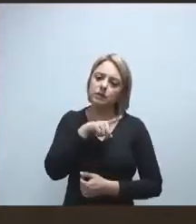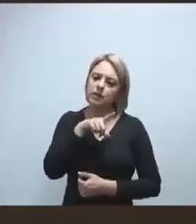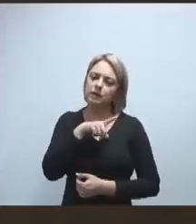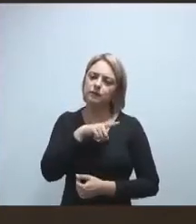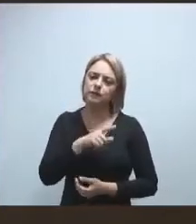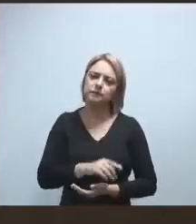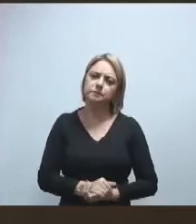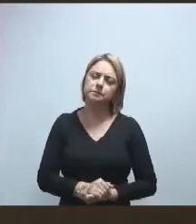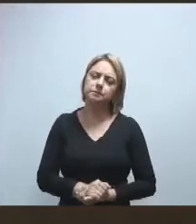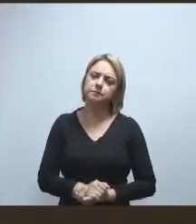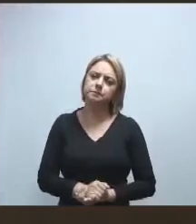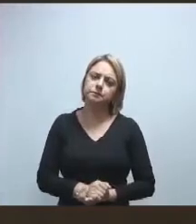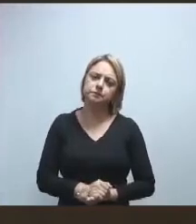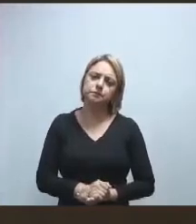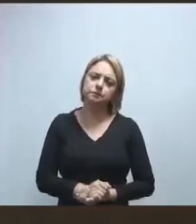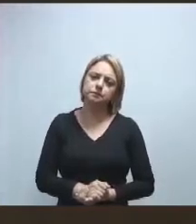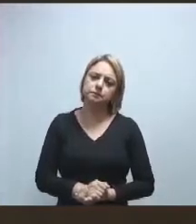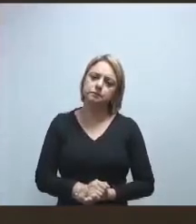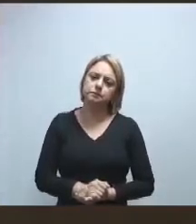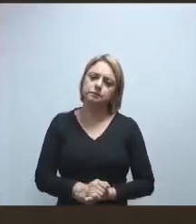a uma